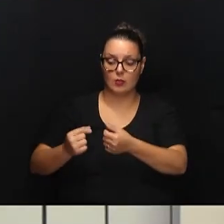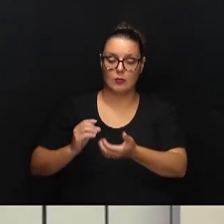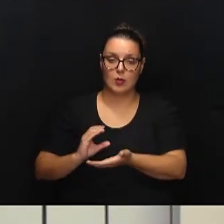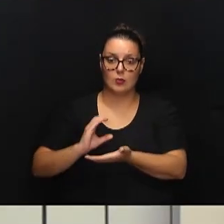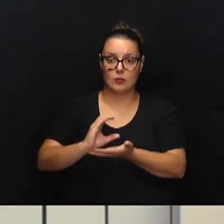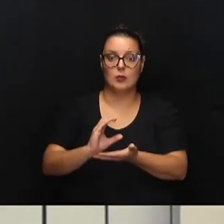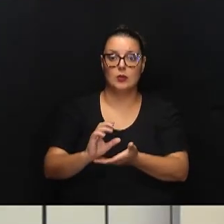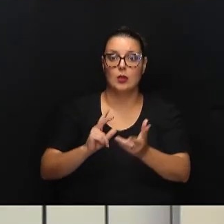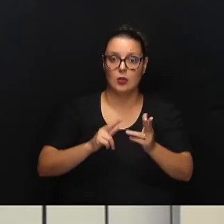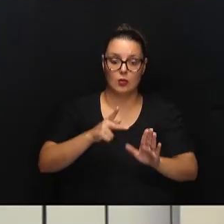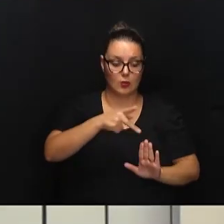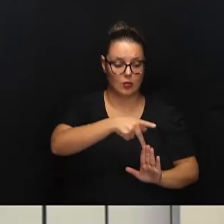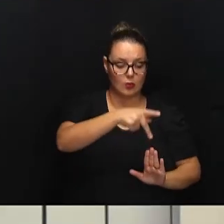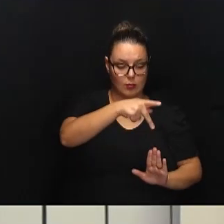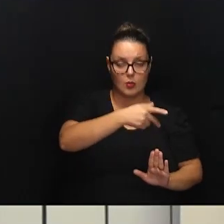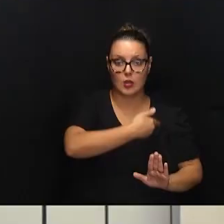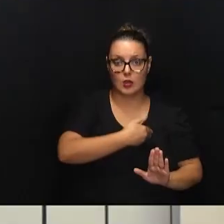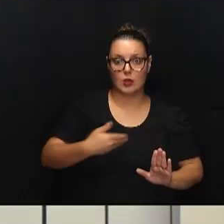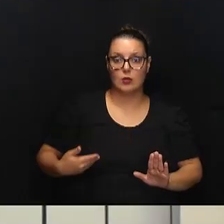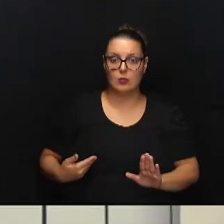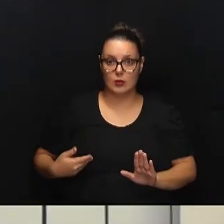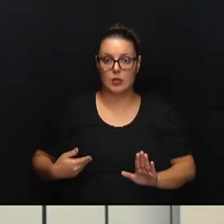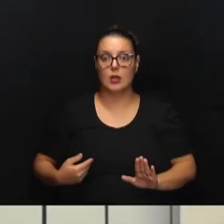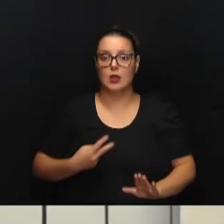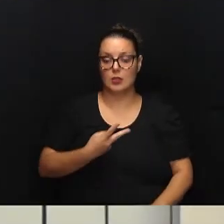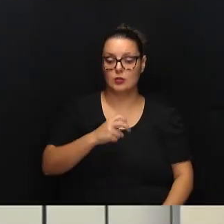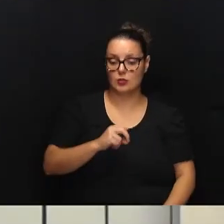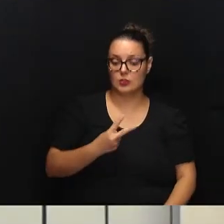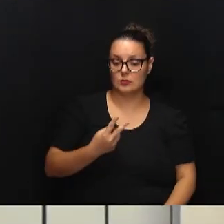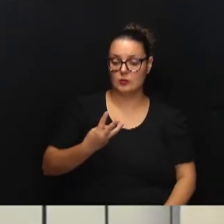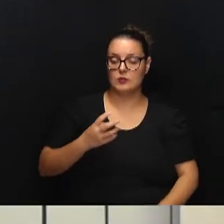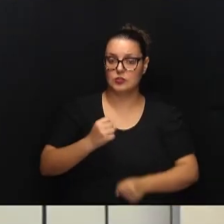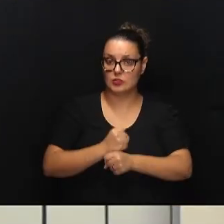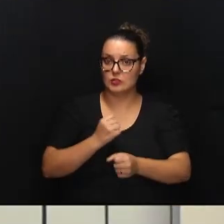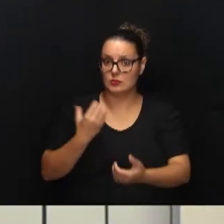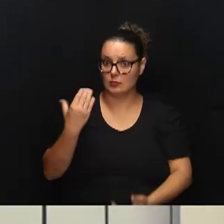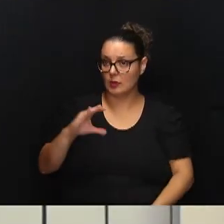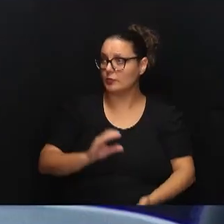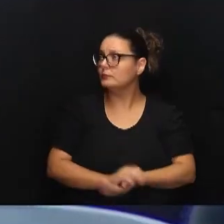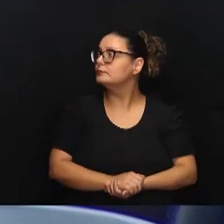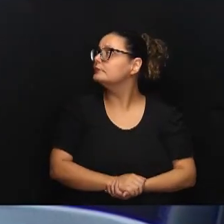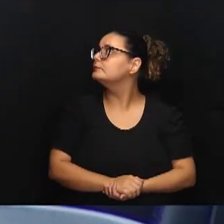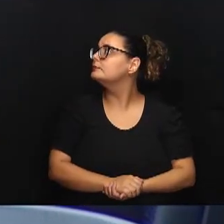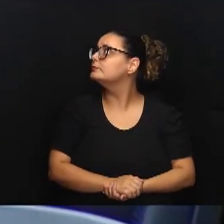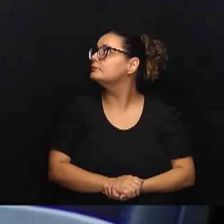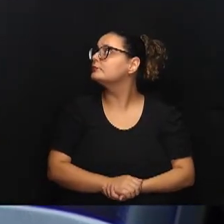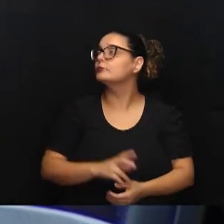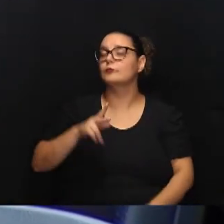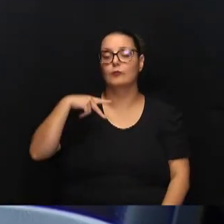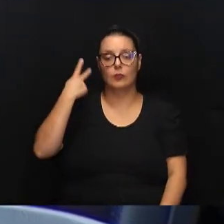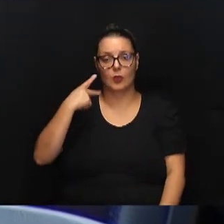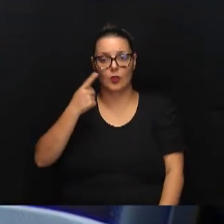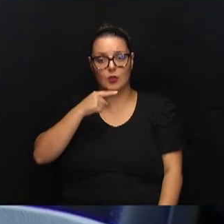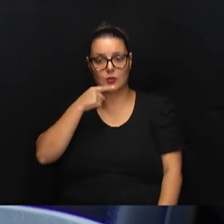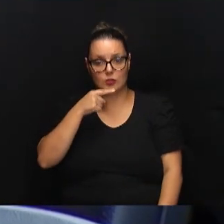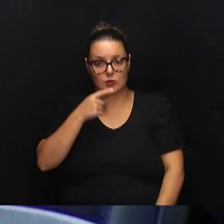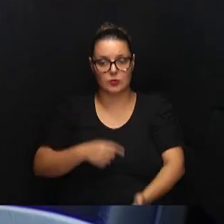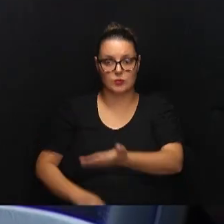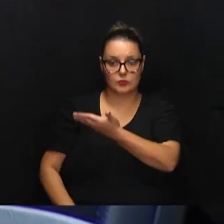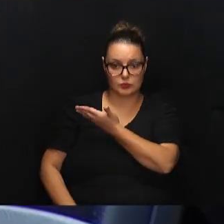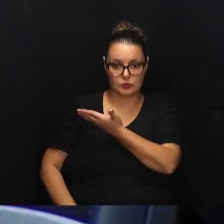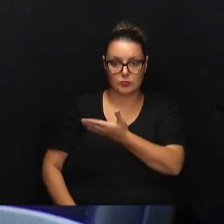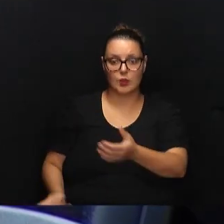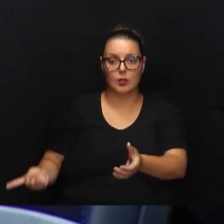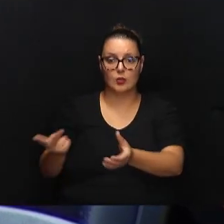conforme portaria publicada em 2023. O vereador Eduardo Magoga protocolou